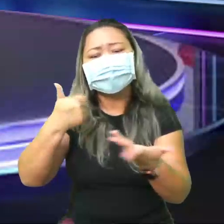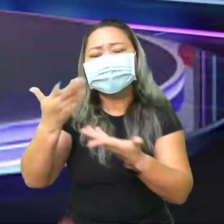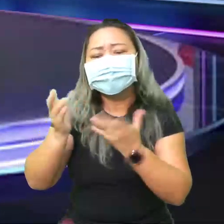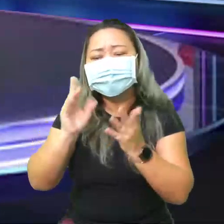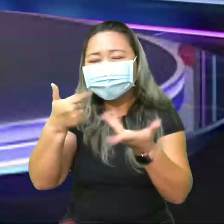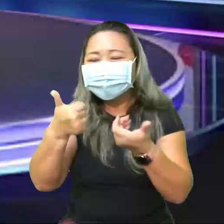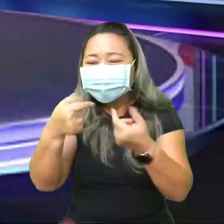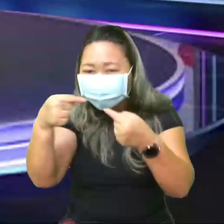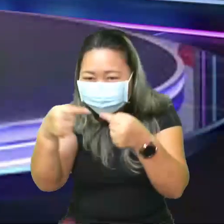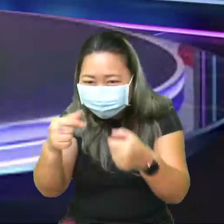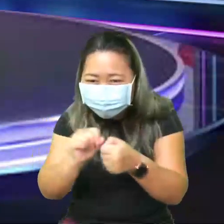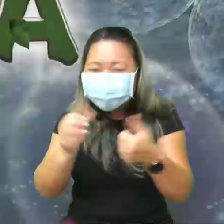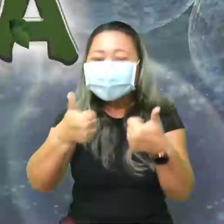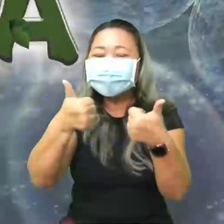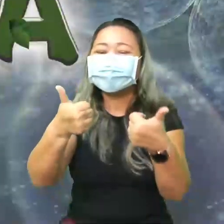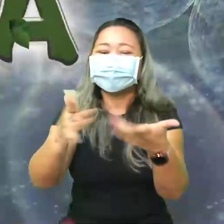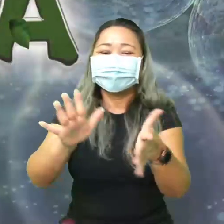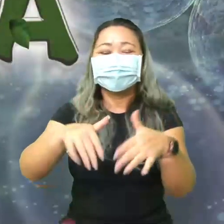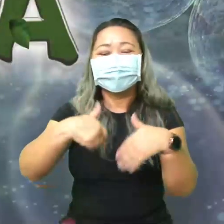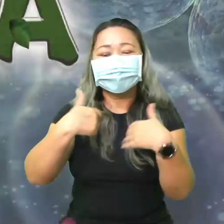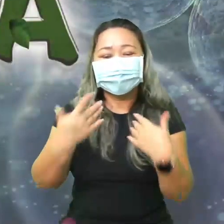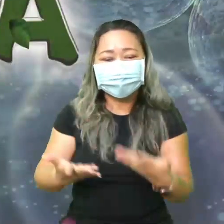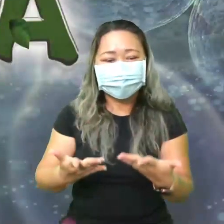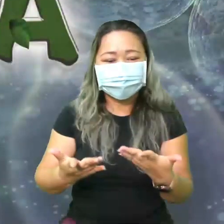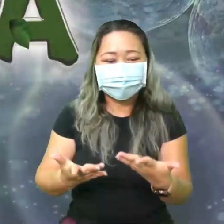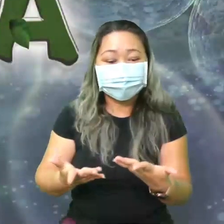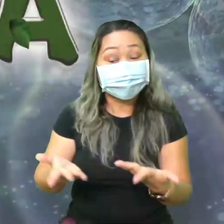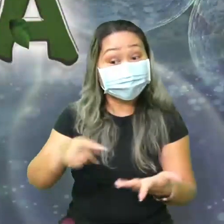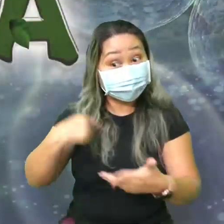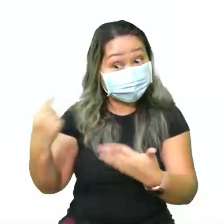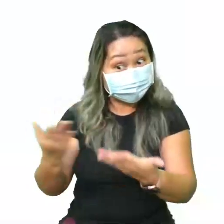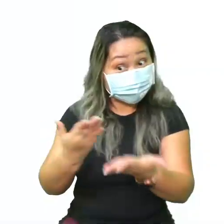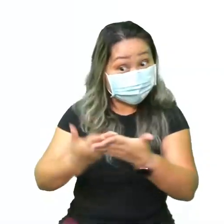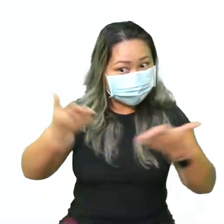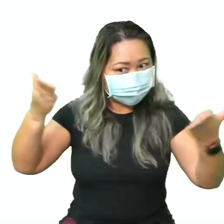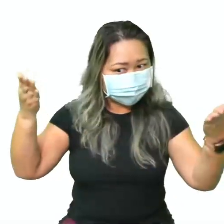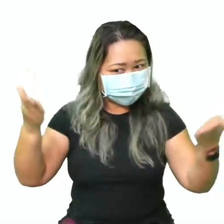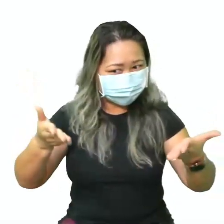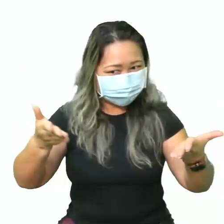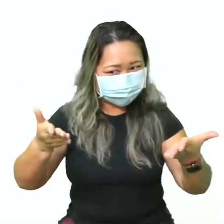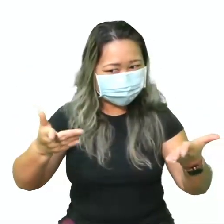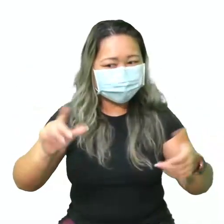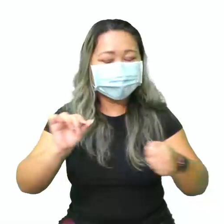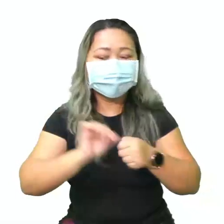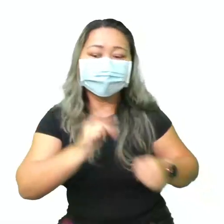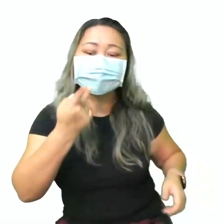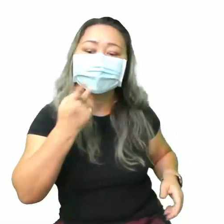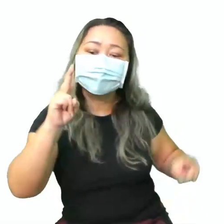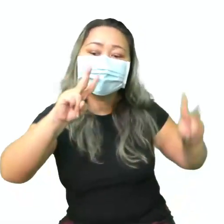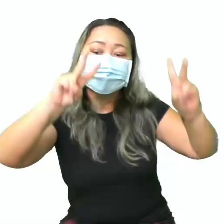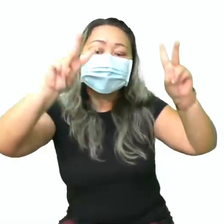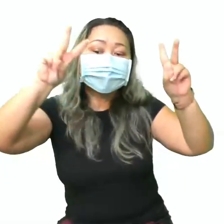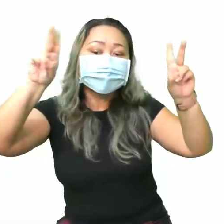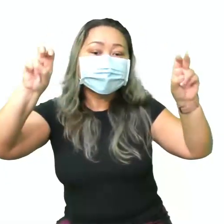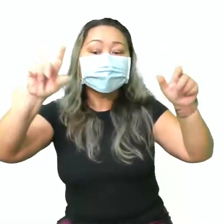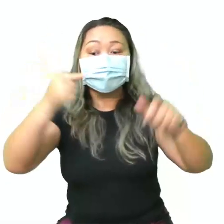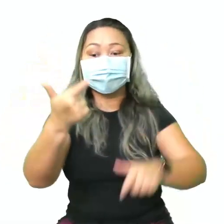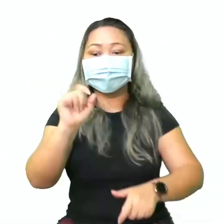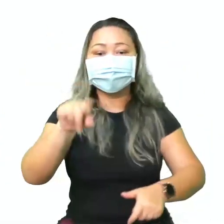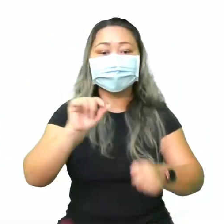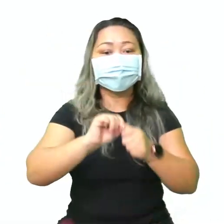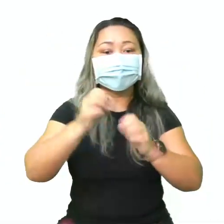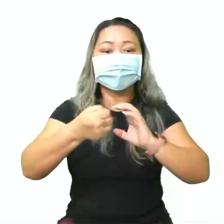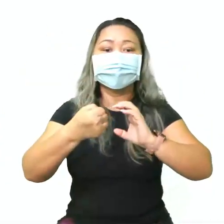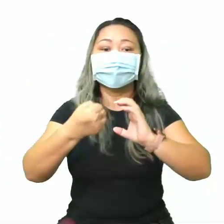boa, tá bom? Com o seu coraçãozinho e mente aberta, para poder estarem aí recebendo mais essas informações, tá